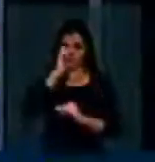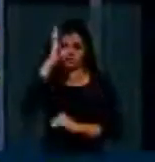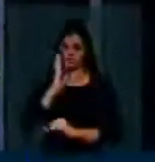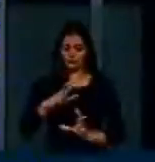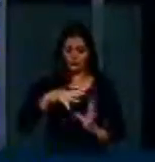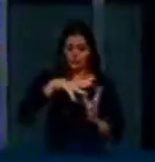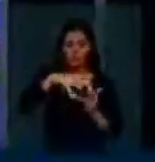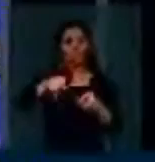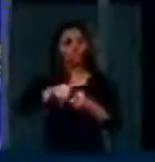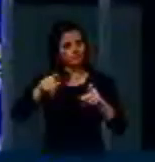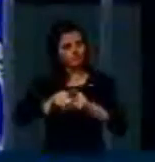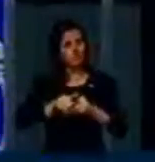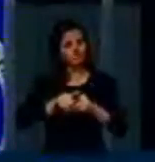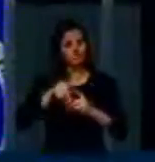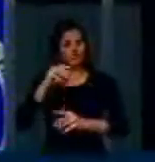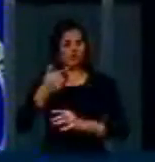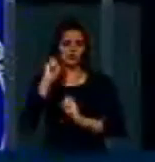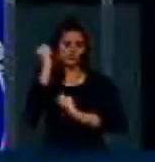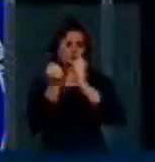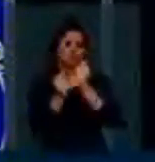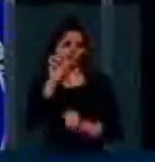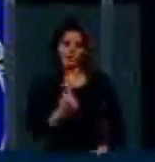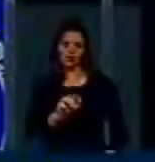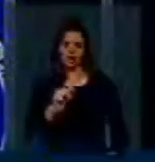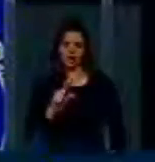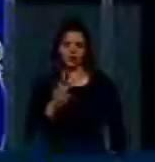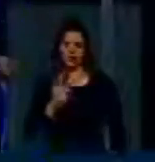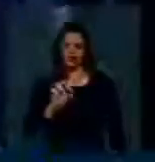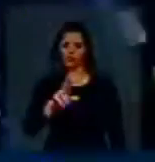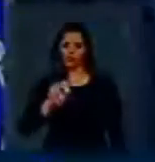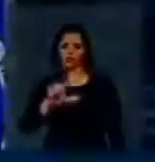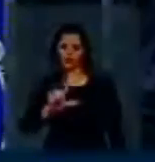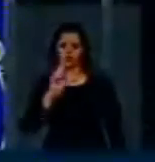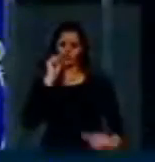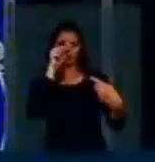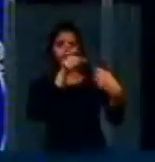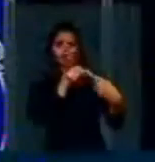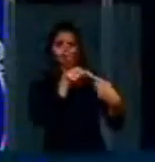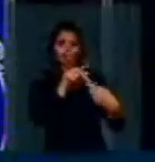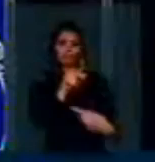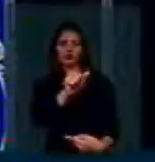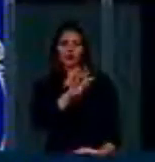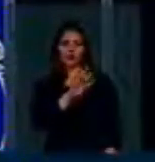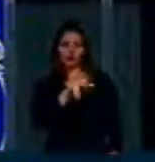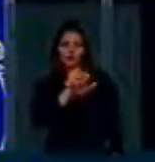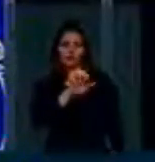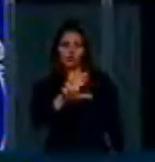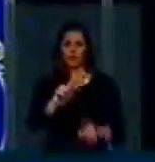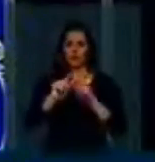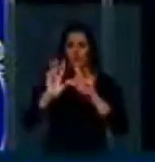mundial. A indústria do direito autoral mira no direito patrimonial, mas acerta na liberdade de